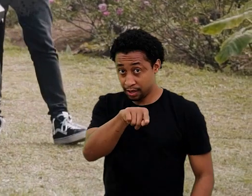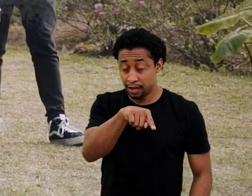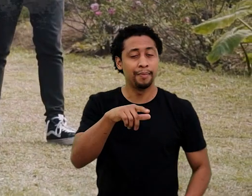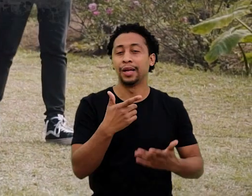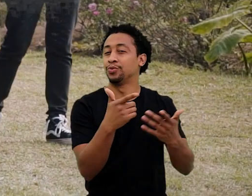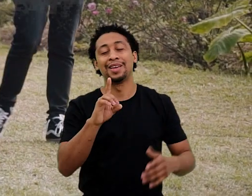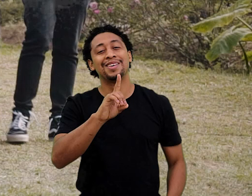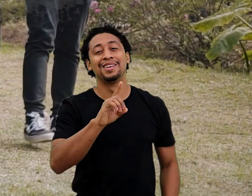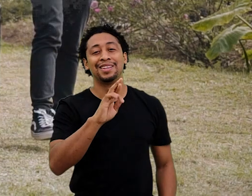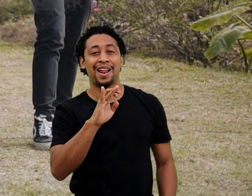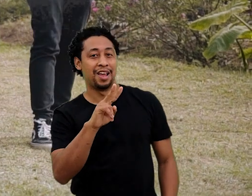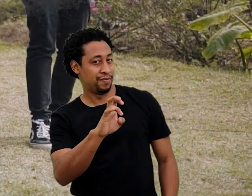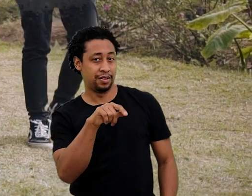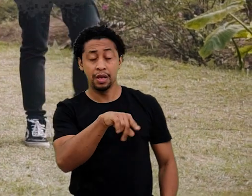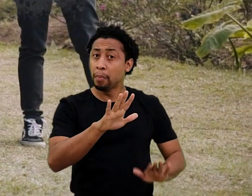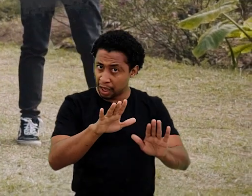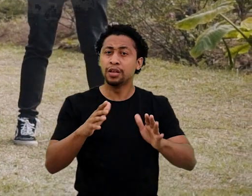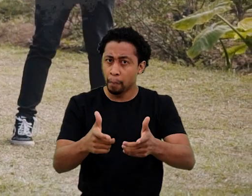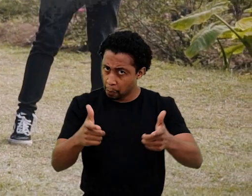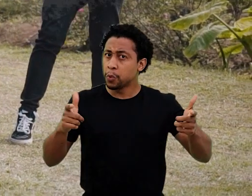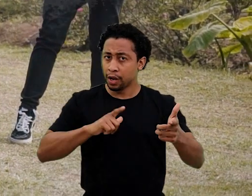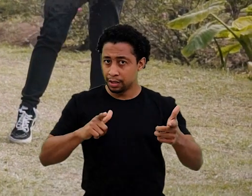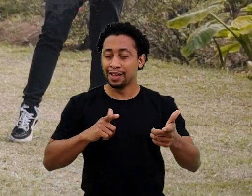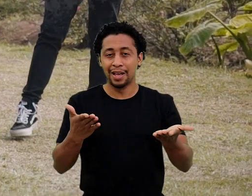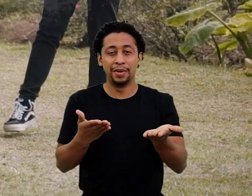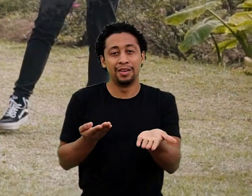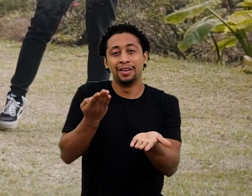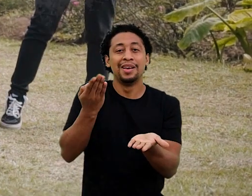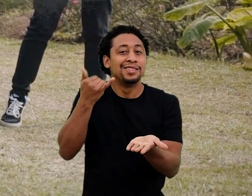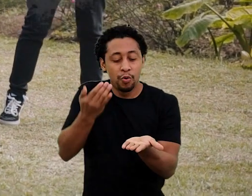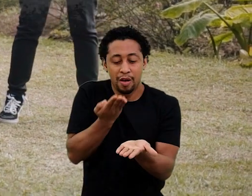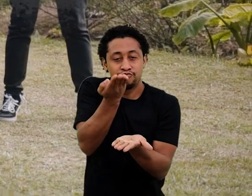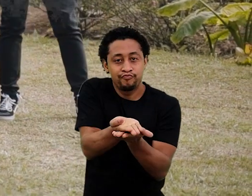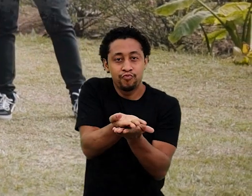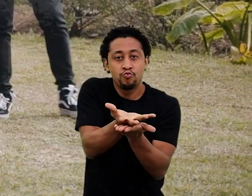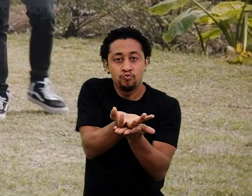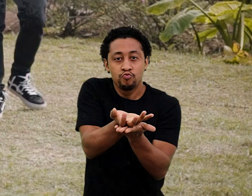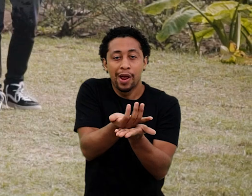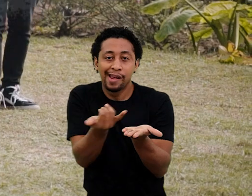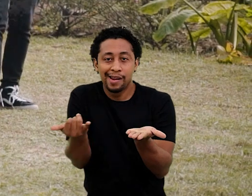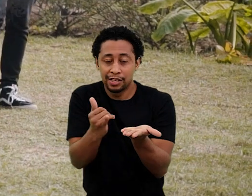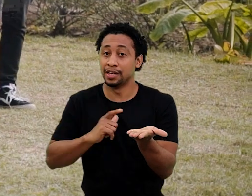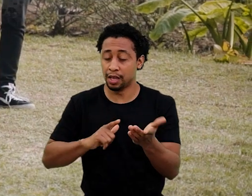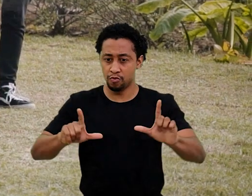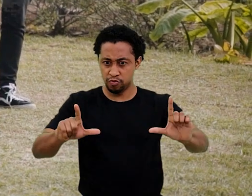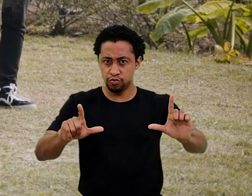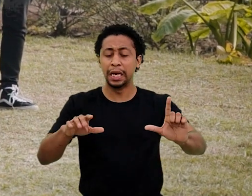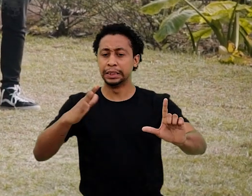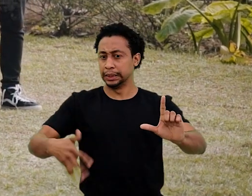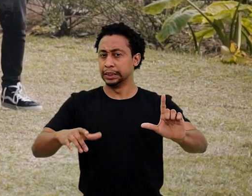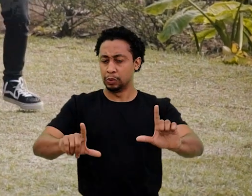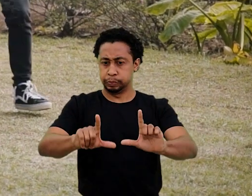começa na Audace e já vem bem completa, né? Carregador por indução, faróis e lanternas de LED, tem o sistema de infotainment com tela de 8,4 polegadas,